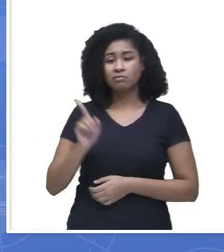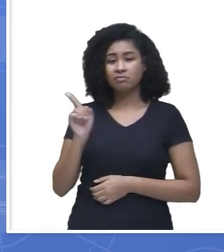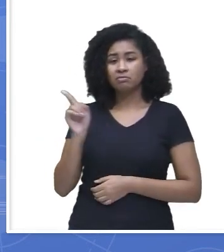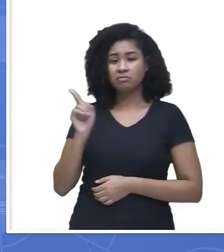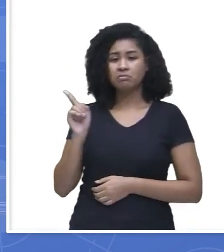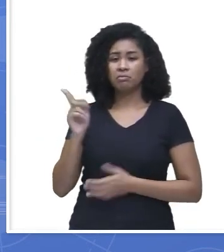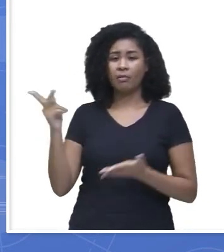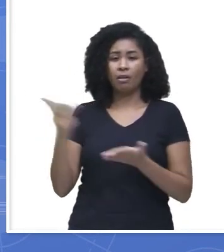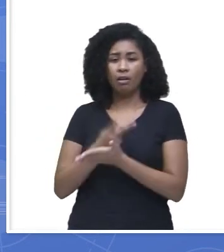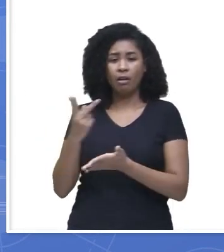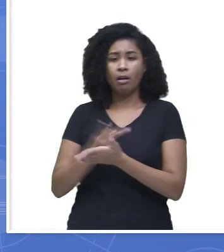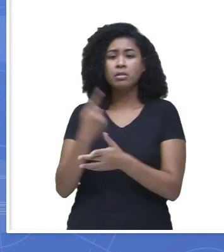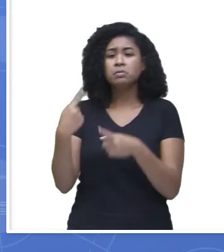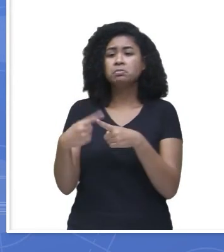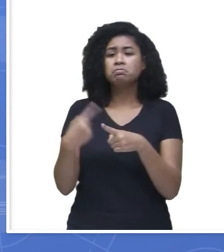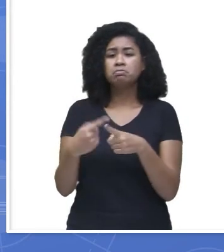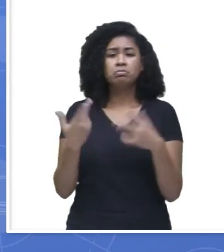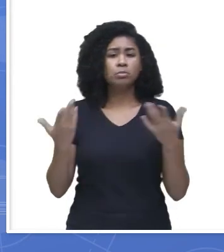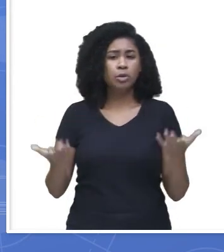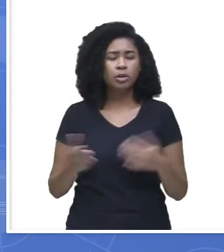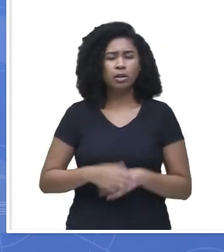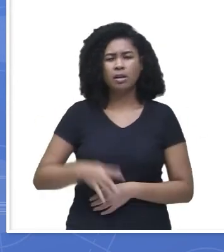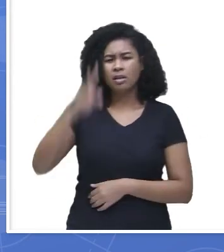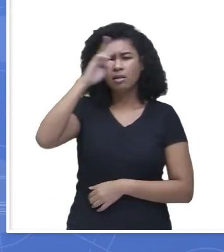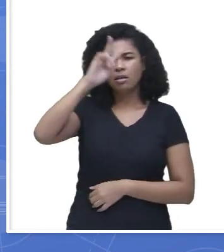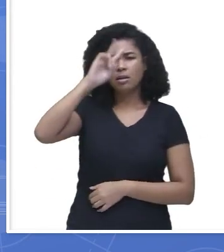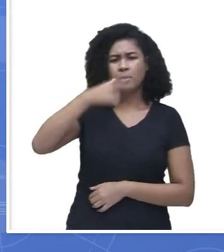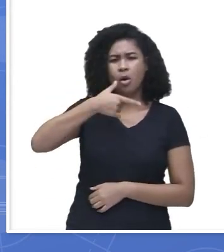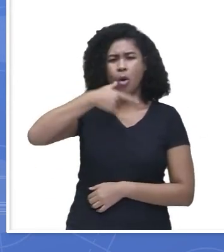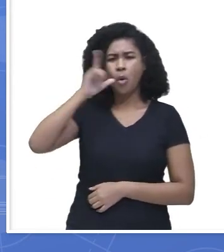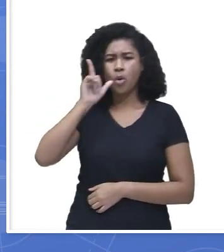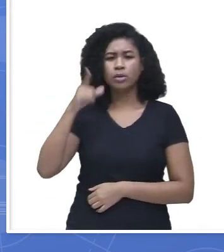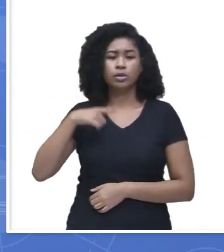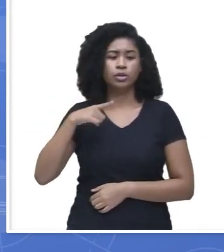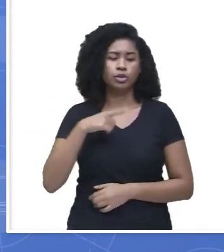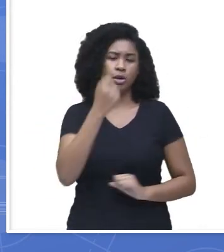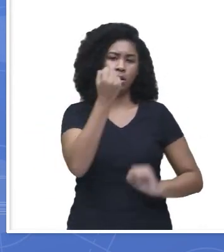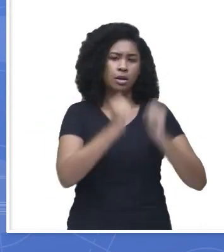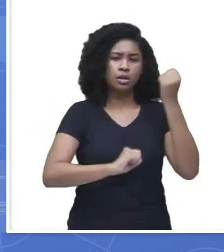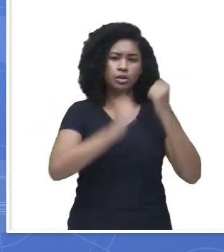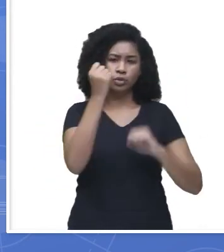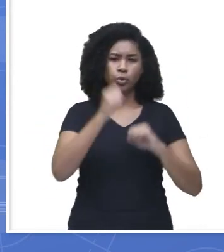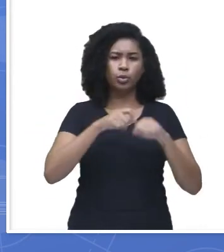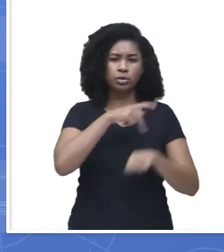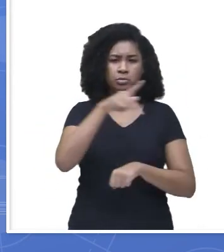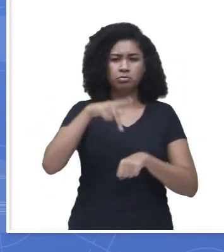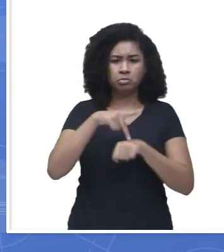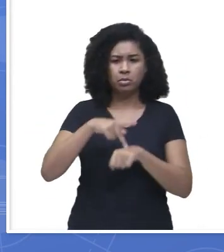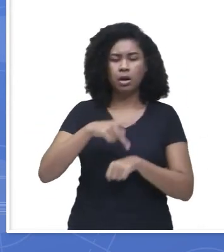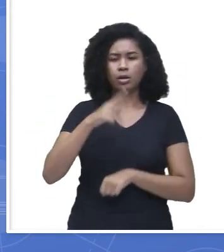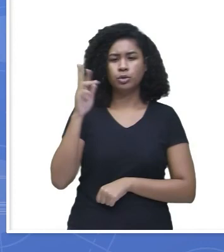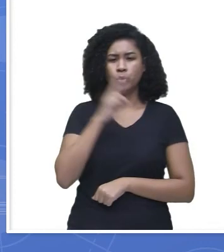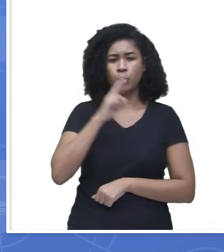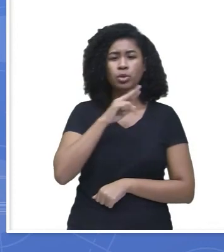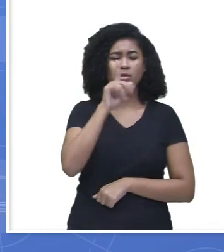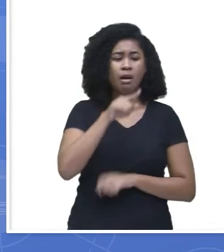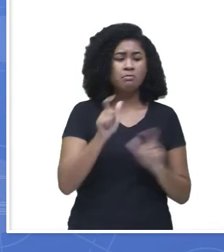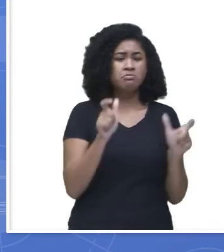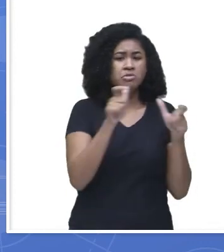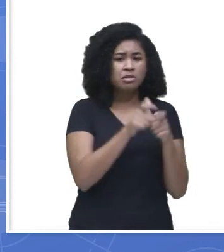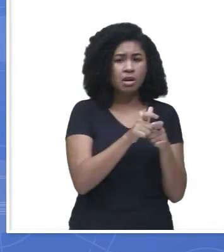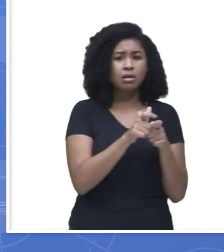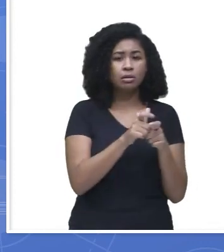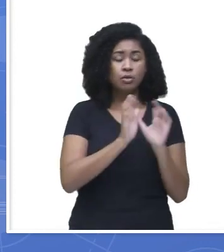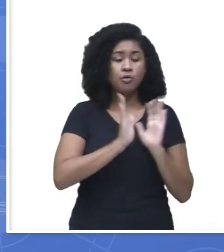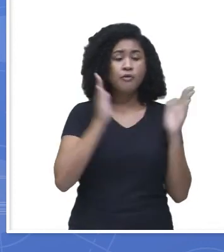disse ontem para vocês que a indústria que tinha na Rússia era pequena e ela era totalmente voltada ao mercado